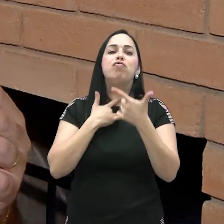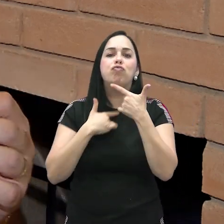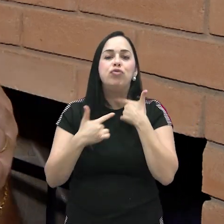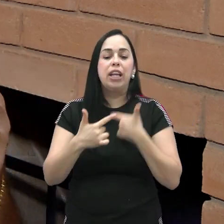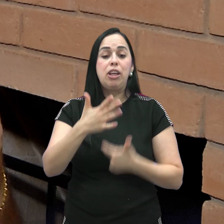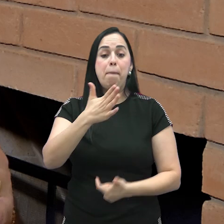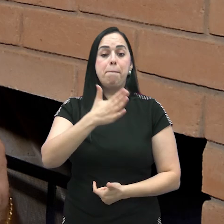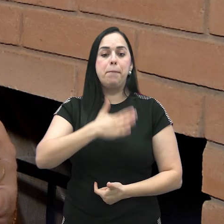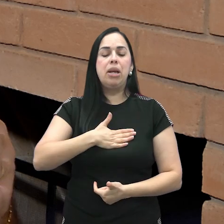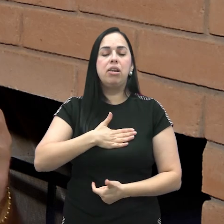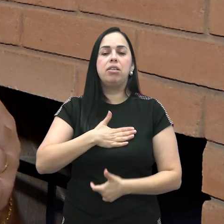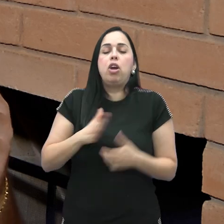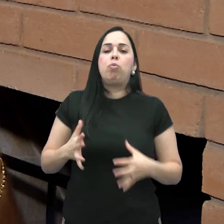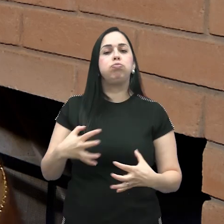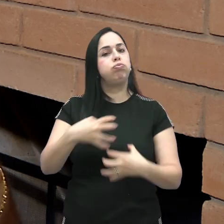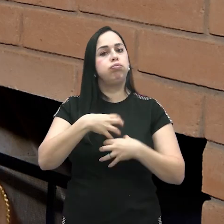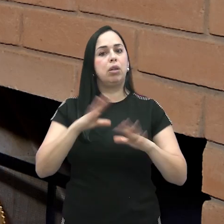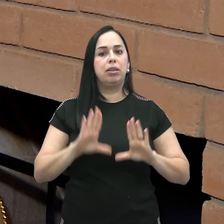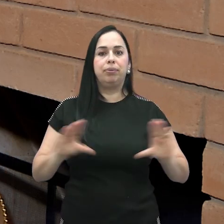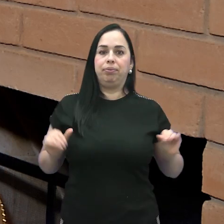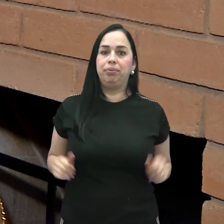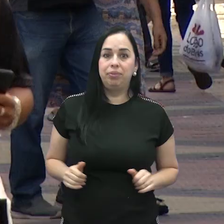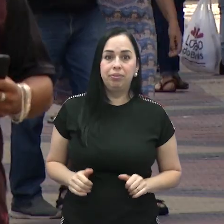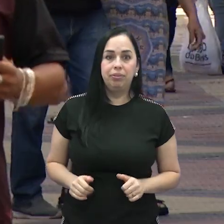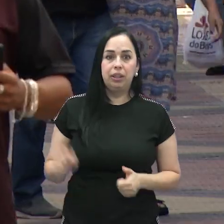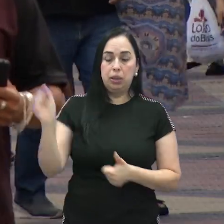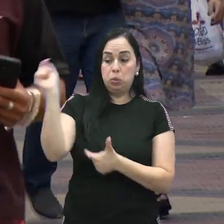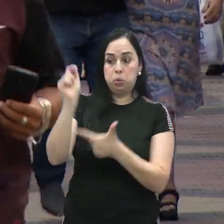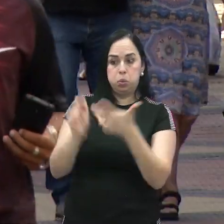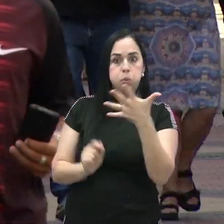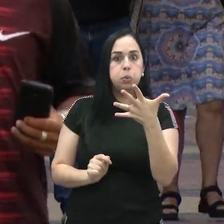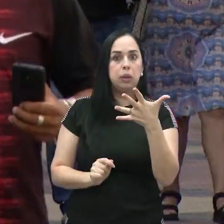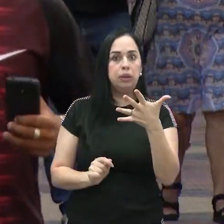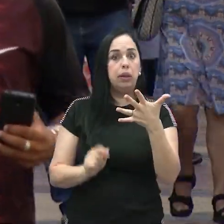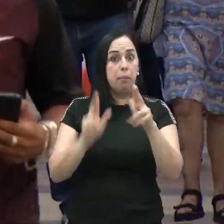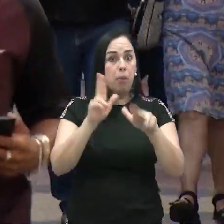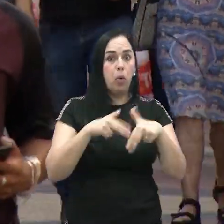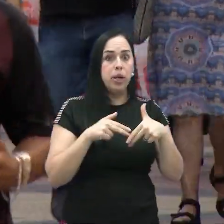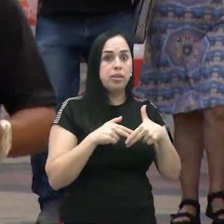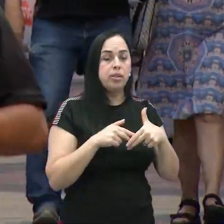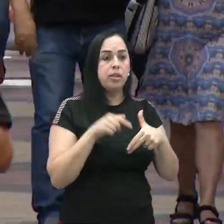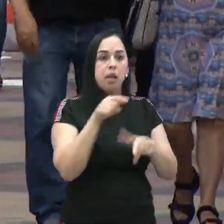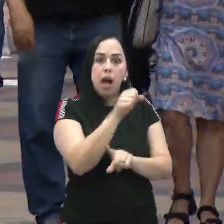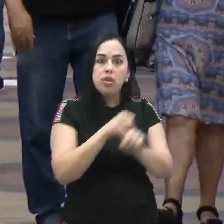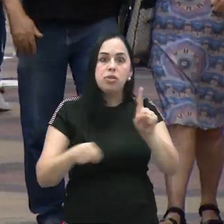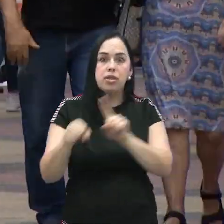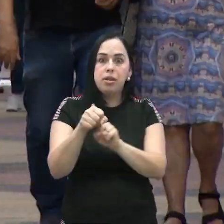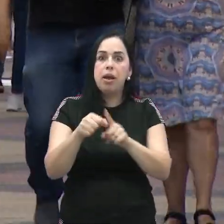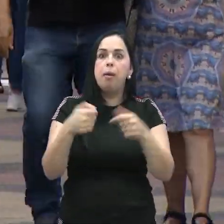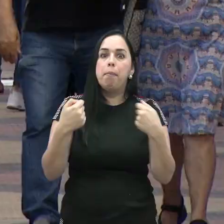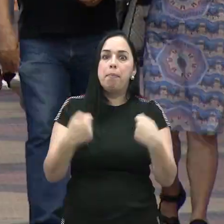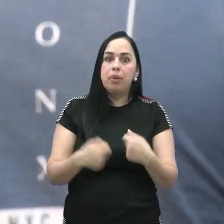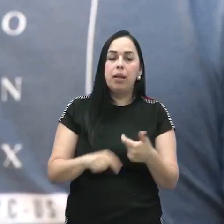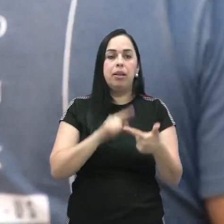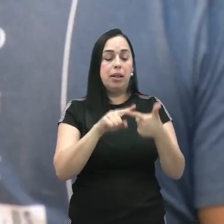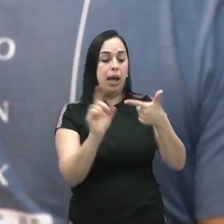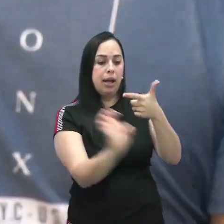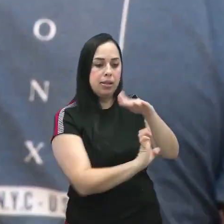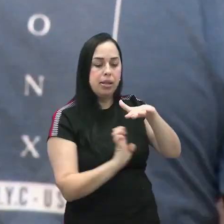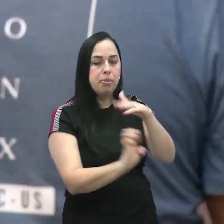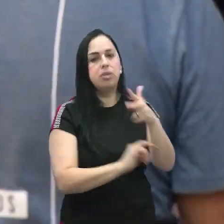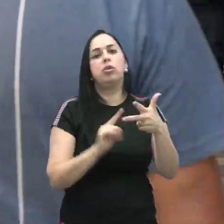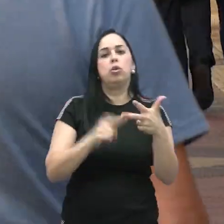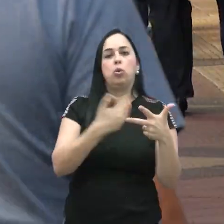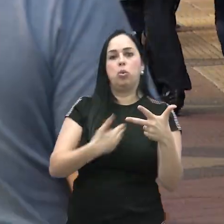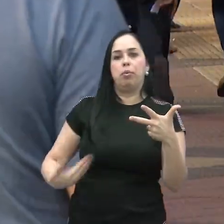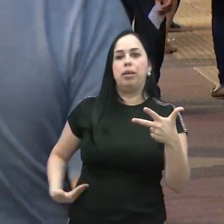é o que eu quis, é o que eu me senti confortável. Todas essas questões acendem um alerta para que a sociedade, os